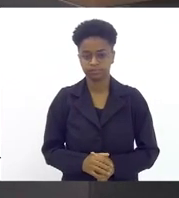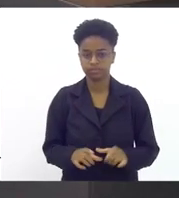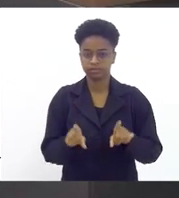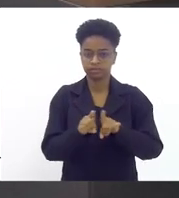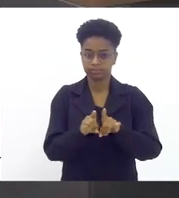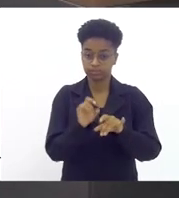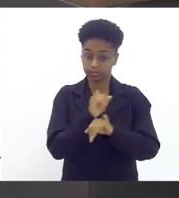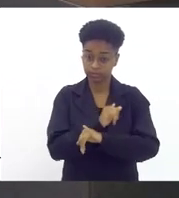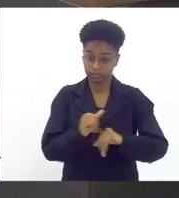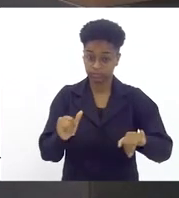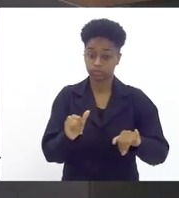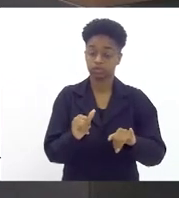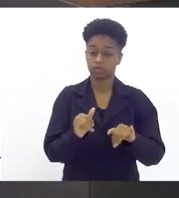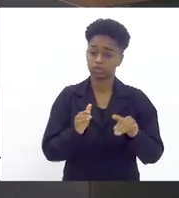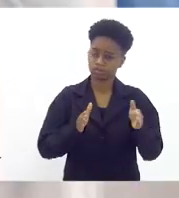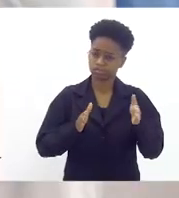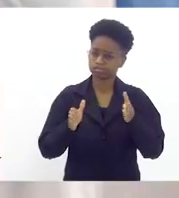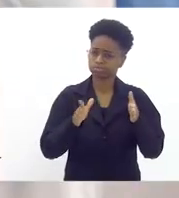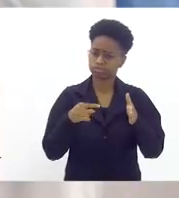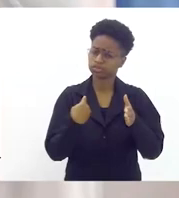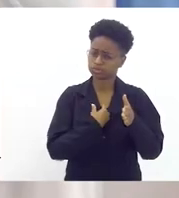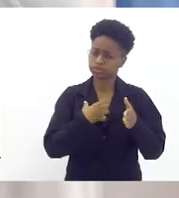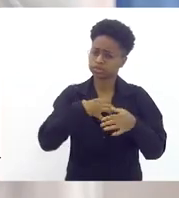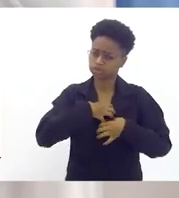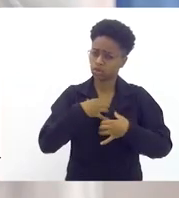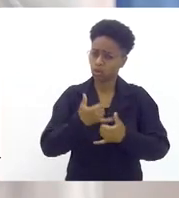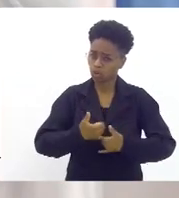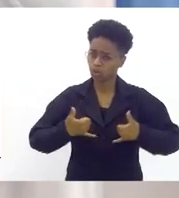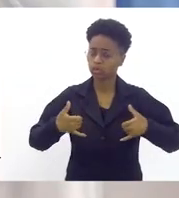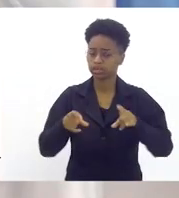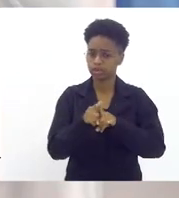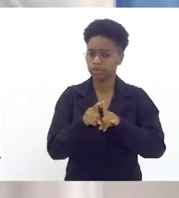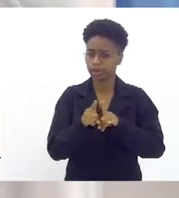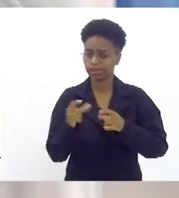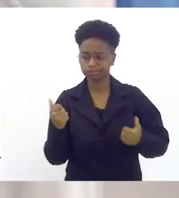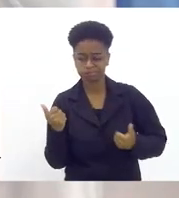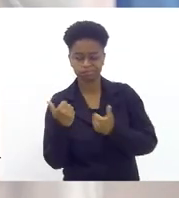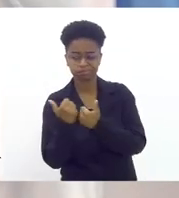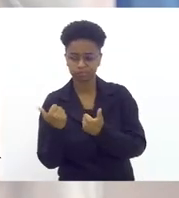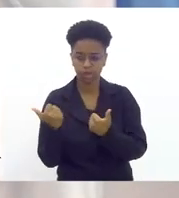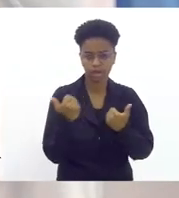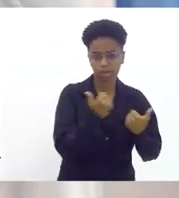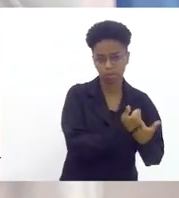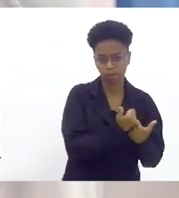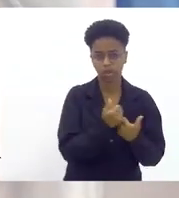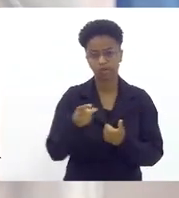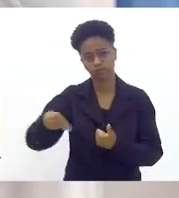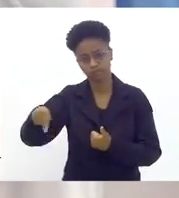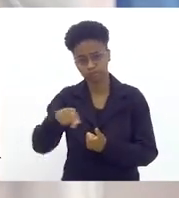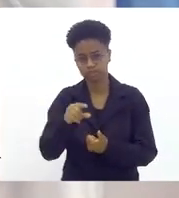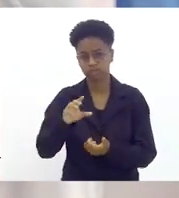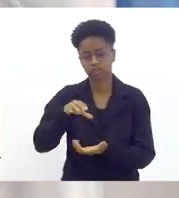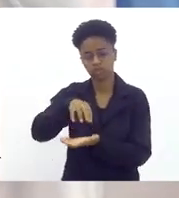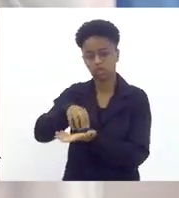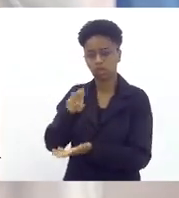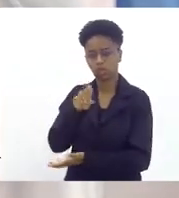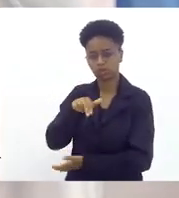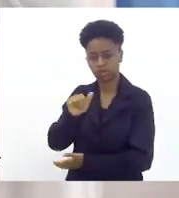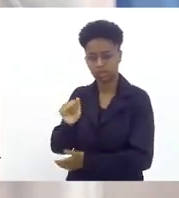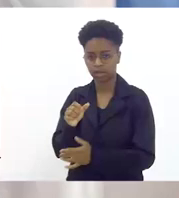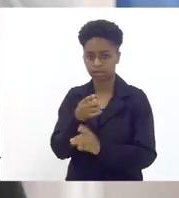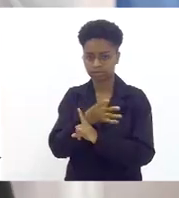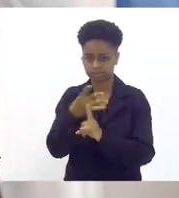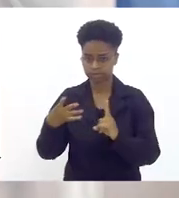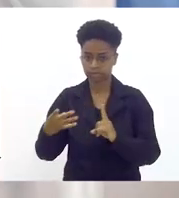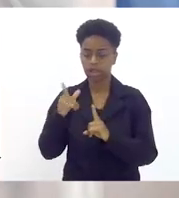que a Mandata tem muito orgulho também de contar com a UNA LGBTQIA+, que é uma das ferramentas do movimento social.